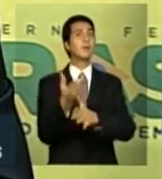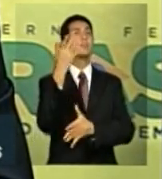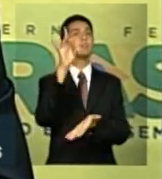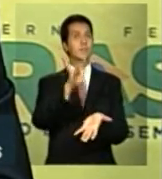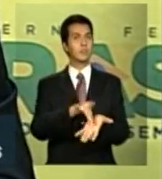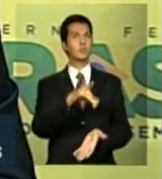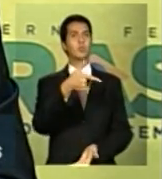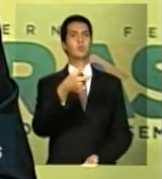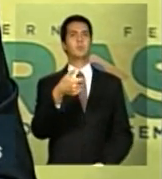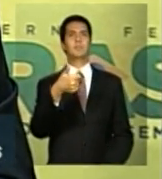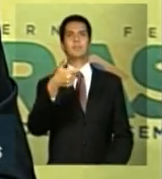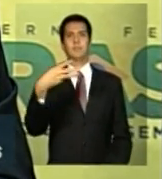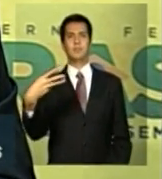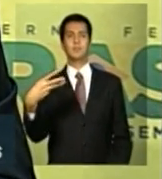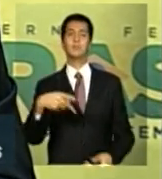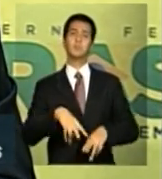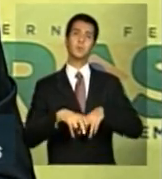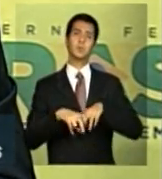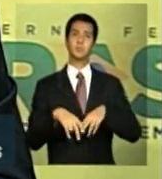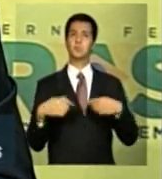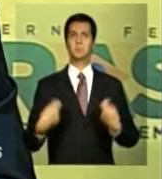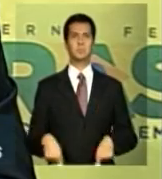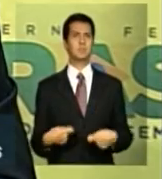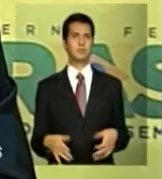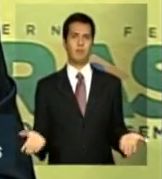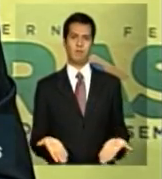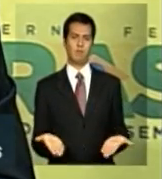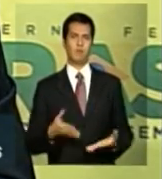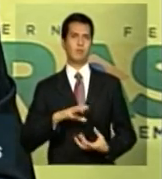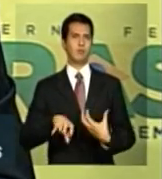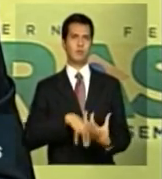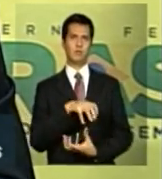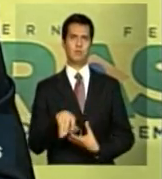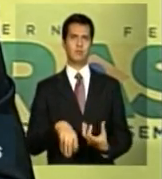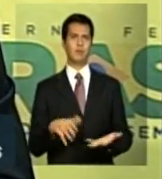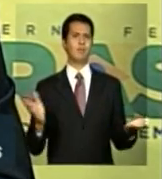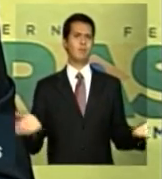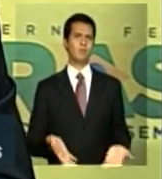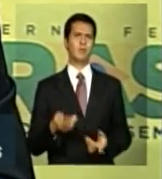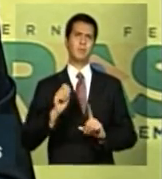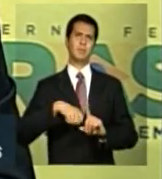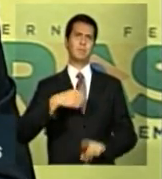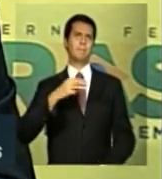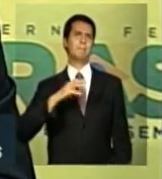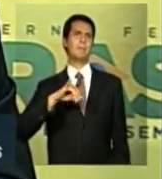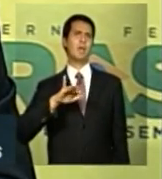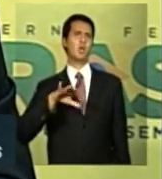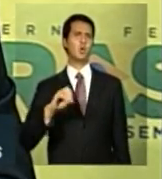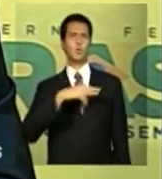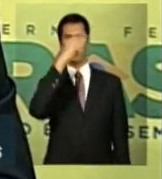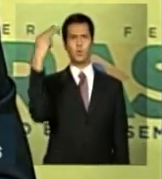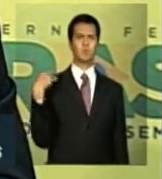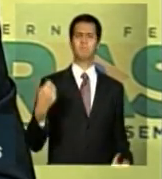2013, portanto, não há razões para uma greve em maio de 2012 nessas condições.